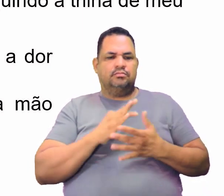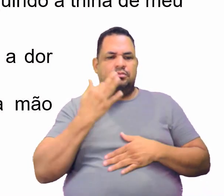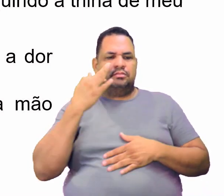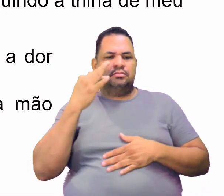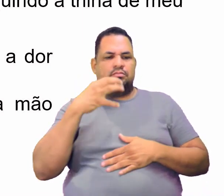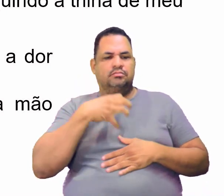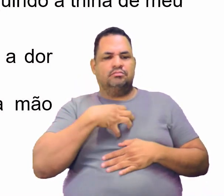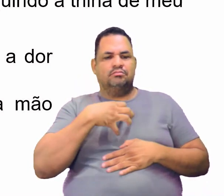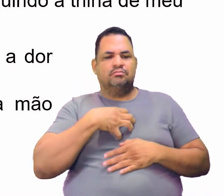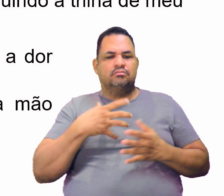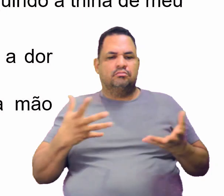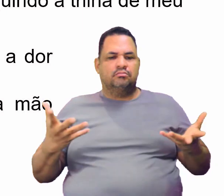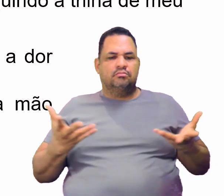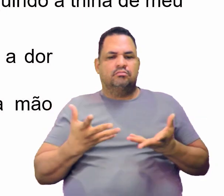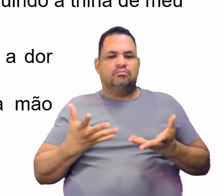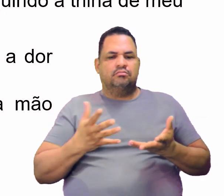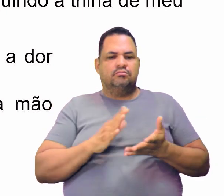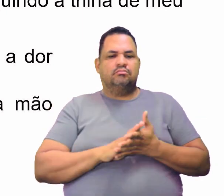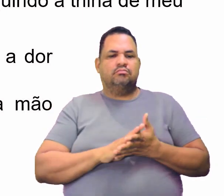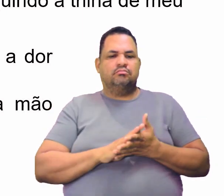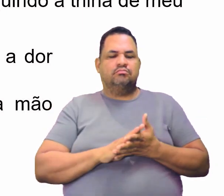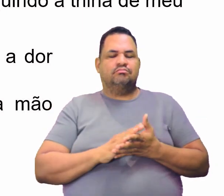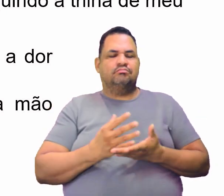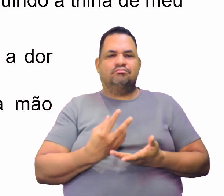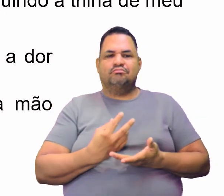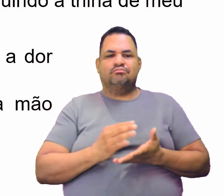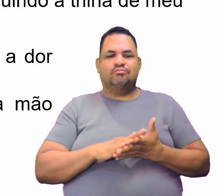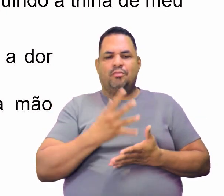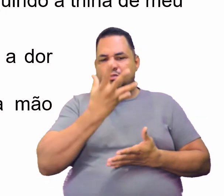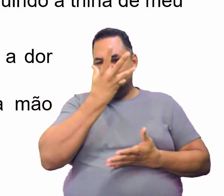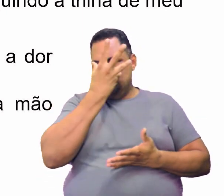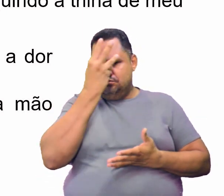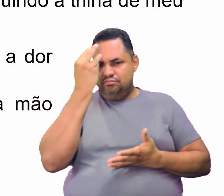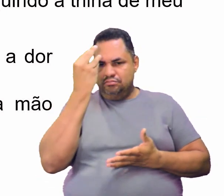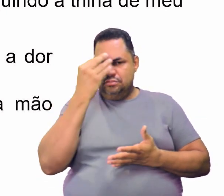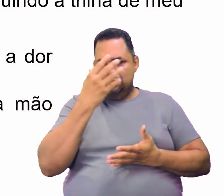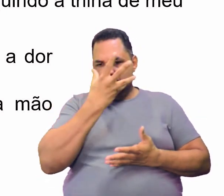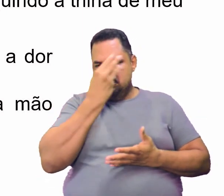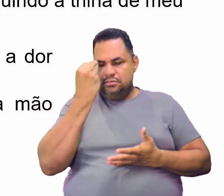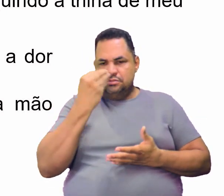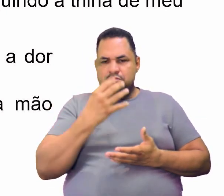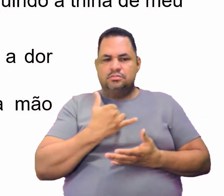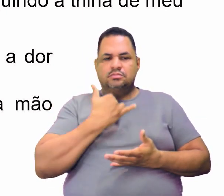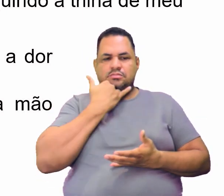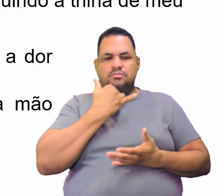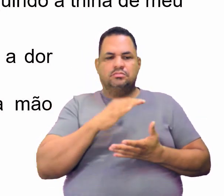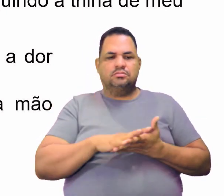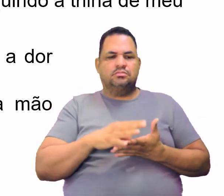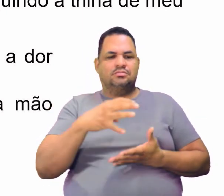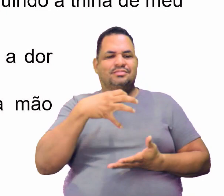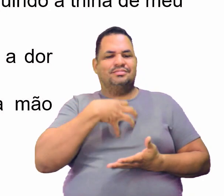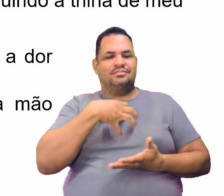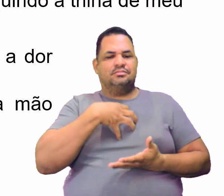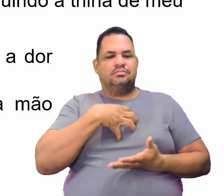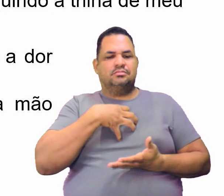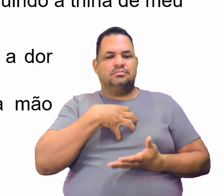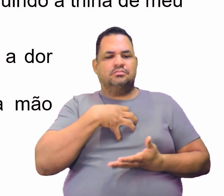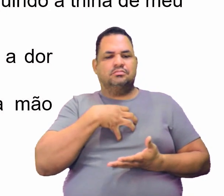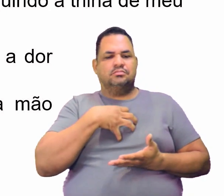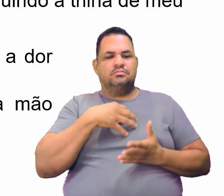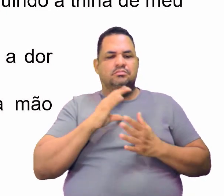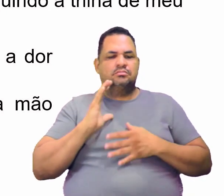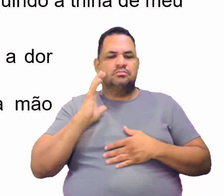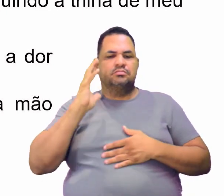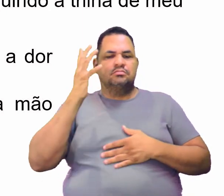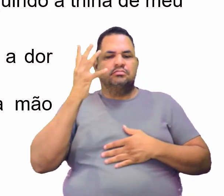agora sentes só se esquece no perdão. E sinto que o tempo